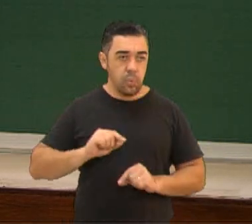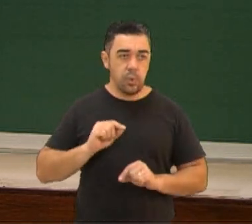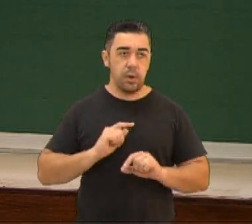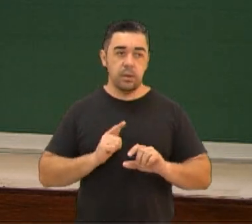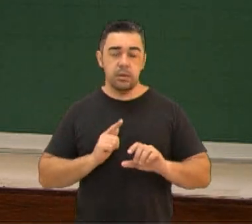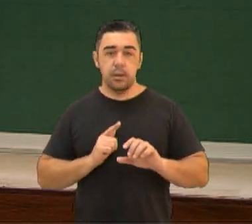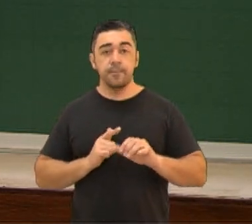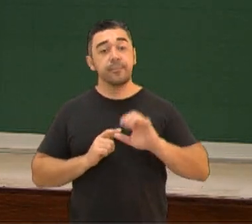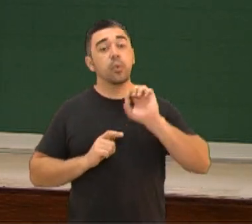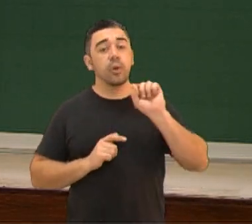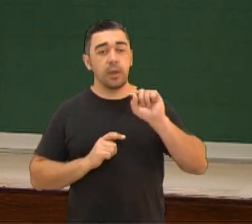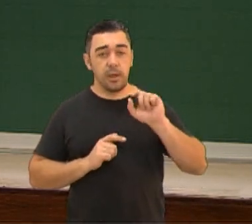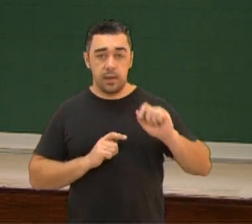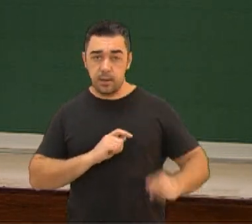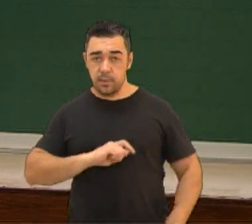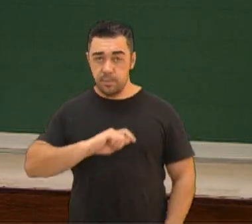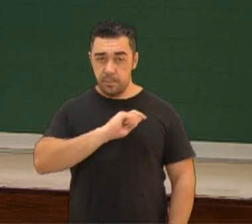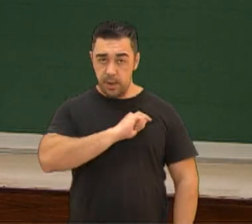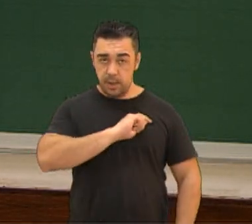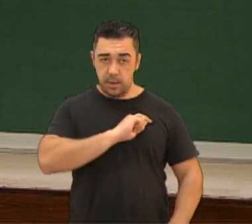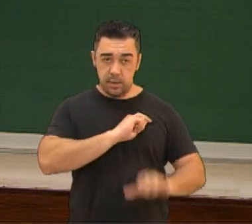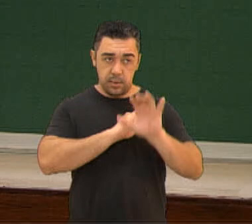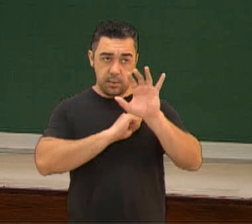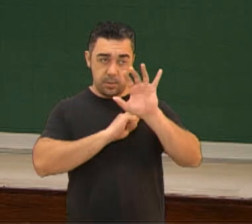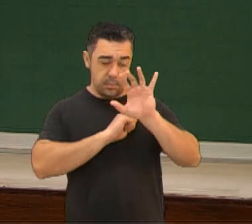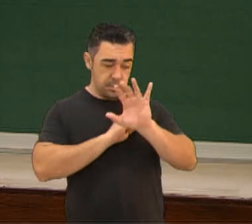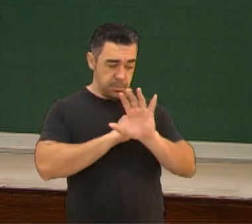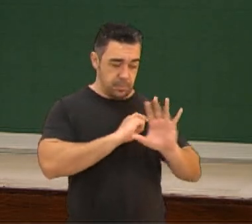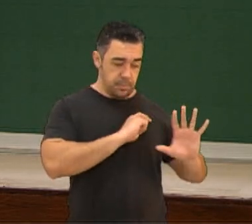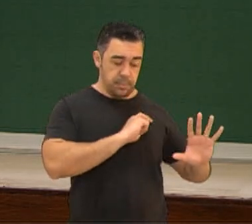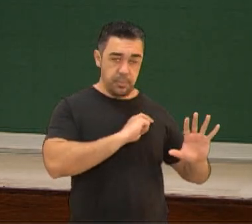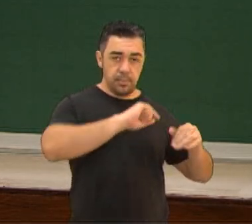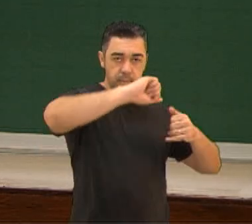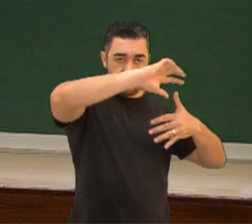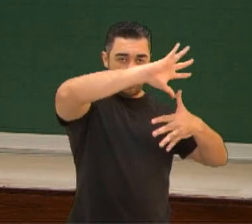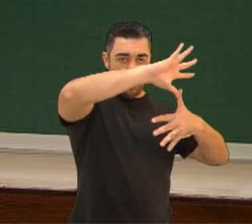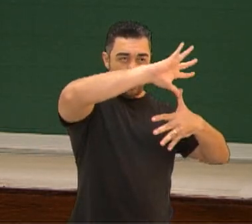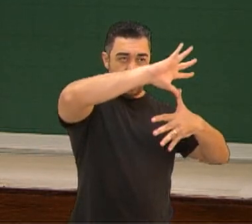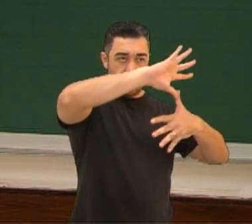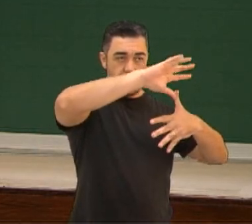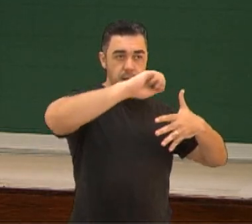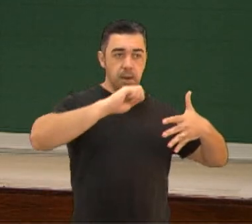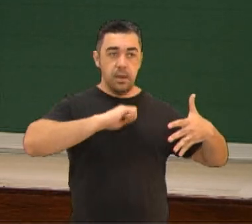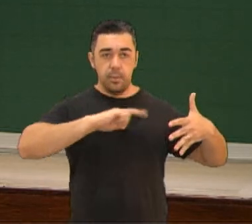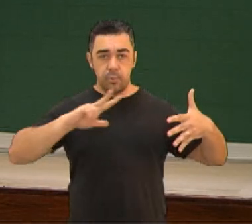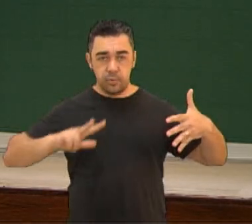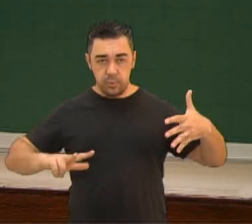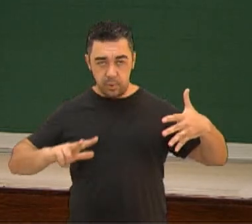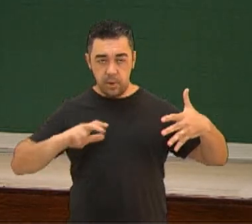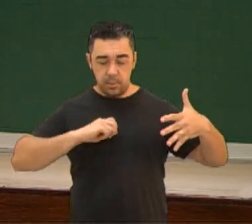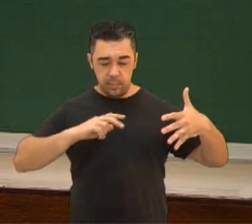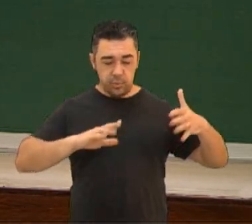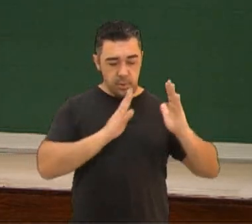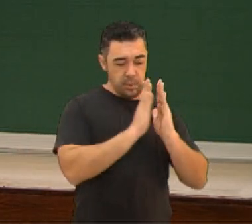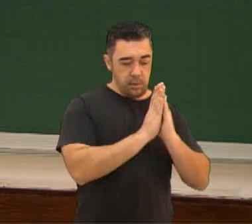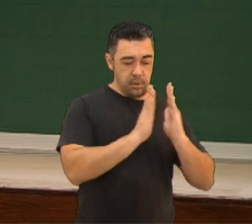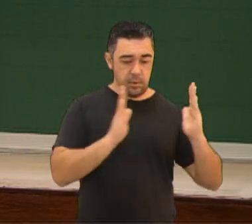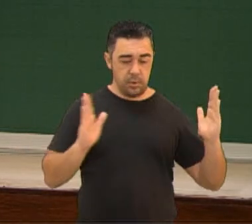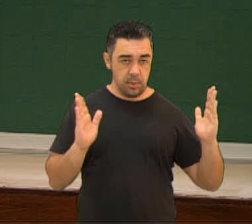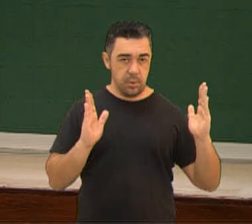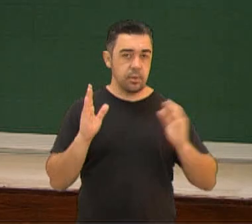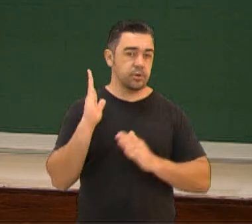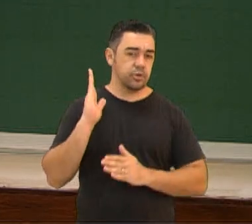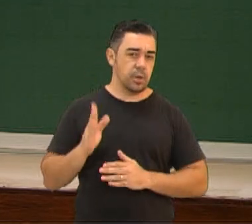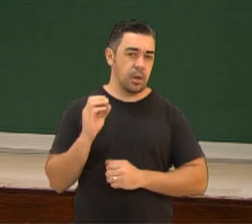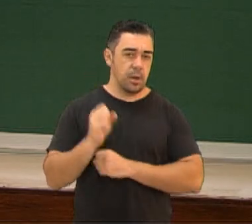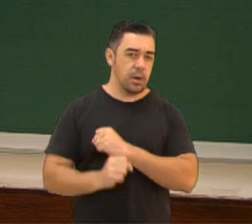espanhóis ficariam com parte da terra, da América, e os portugueses com outra parte. Com o passar